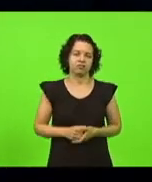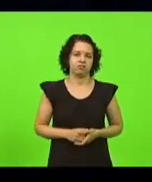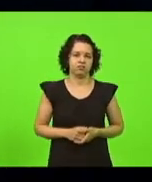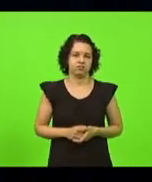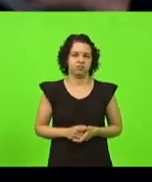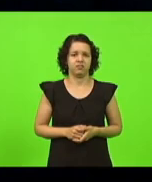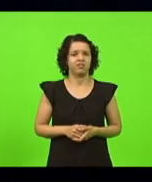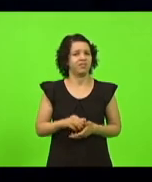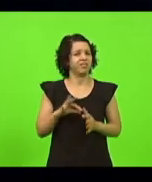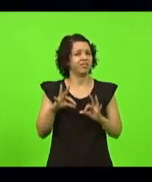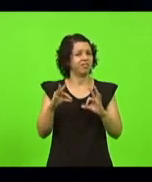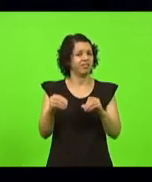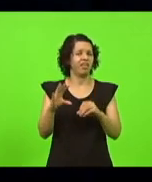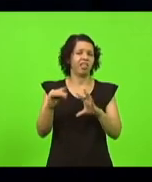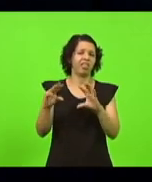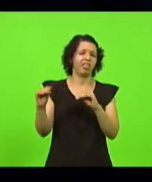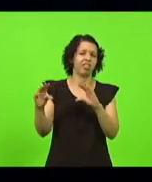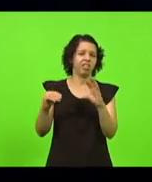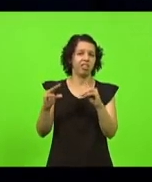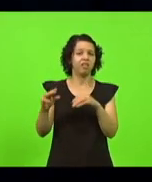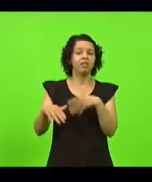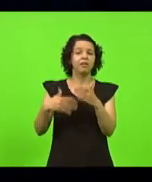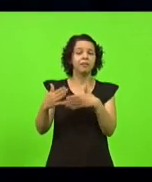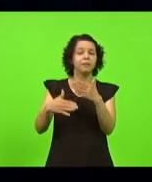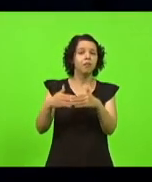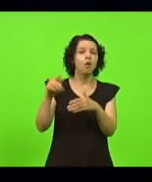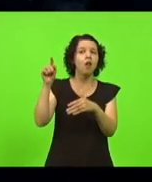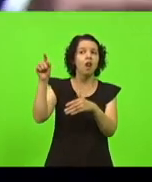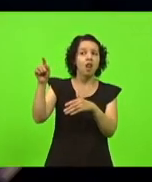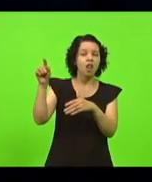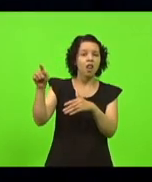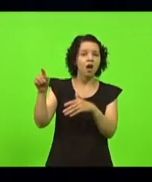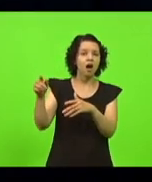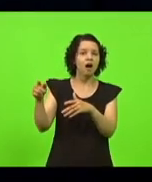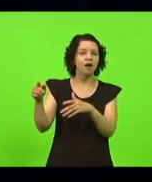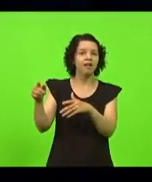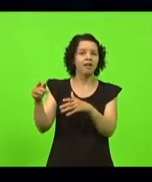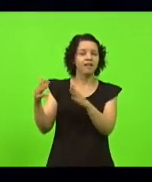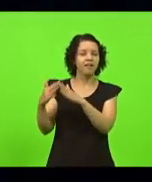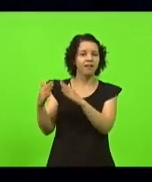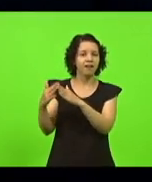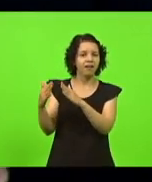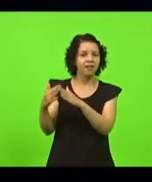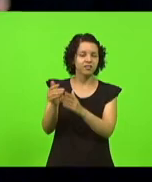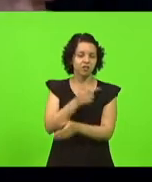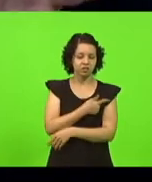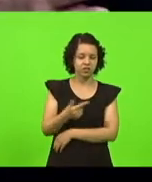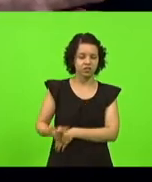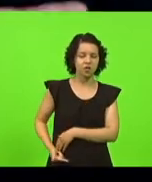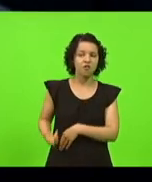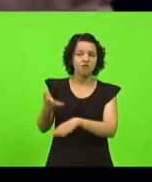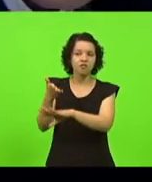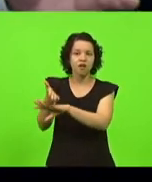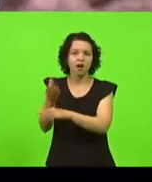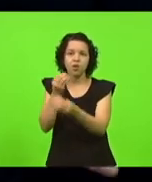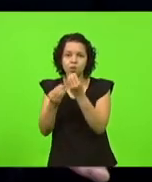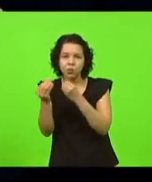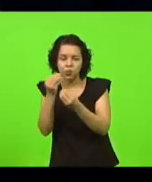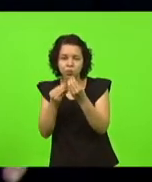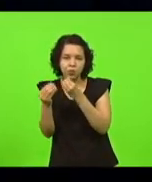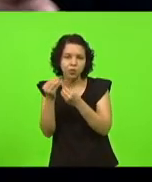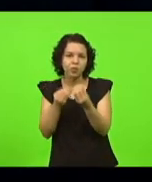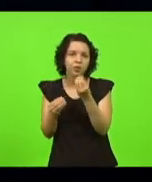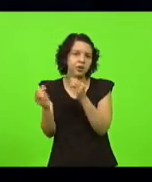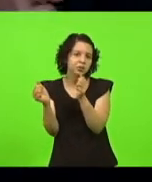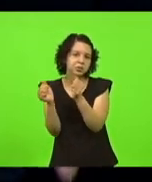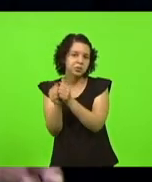tudo para depois ir lá no palácio, jantar e comer com o imperador. Por quê? Porque quem come e bebe com o imperador